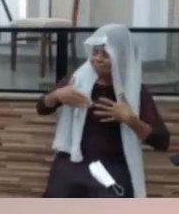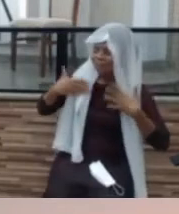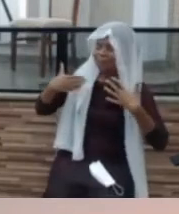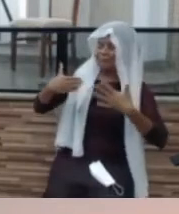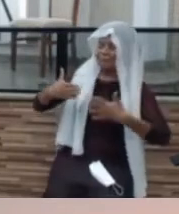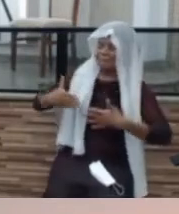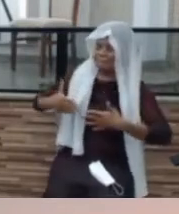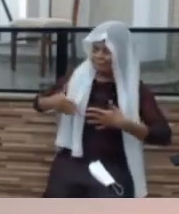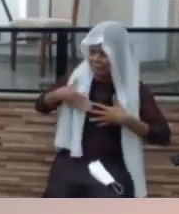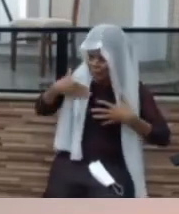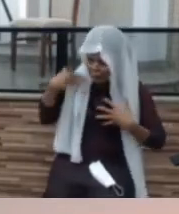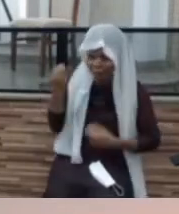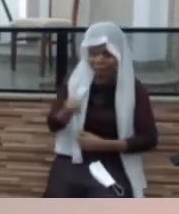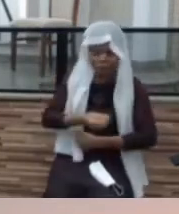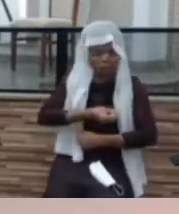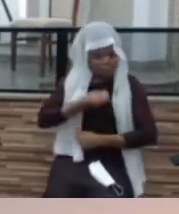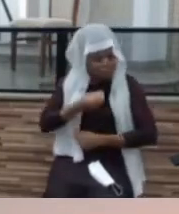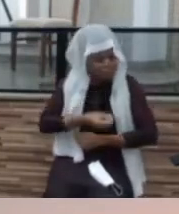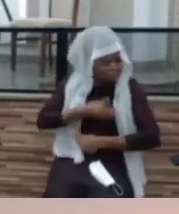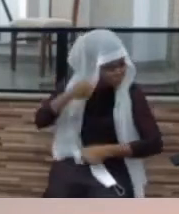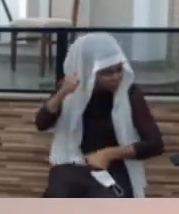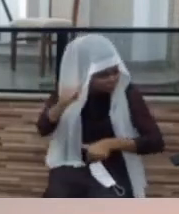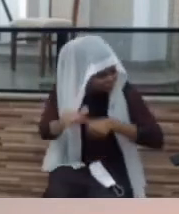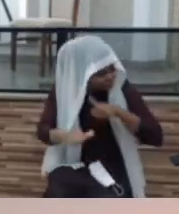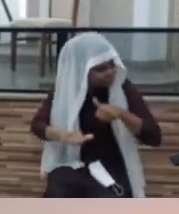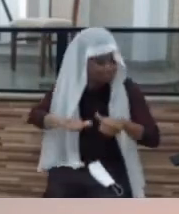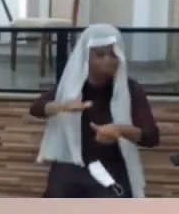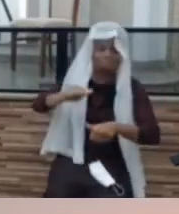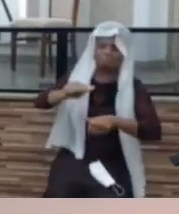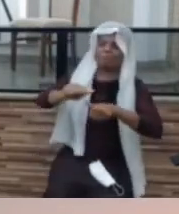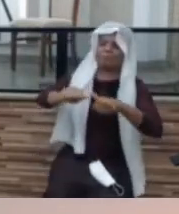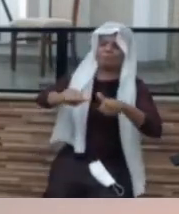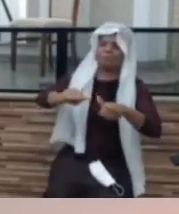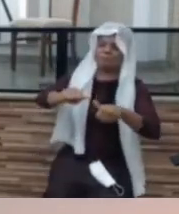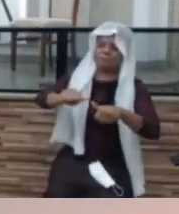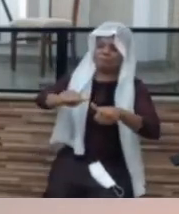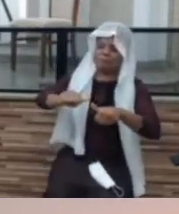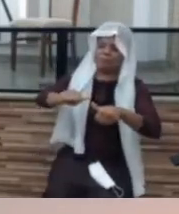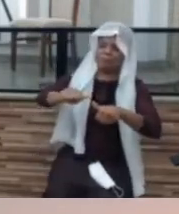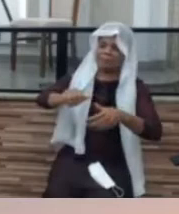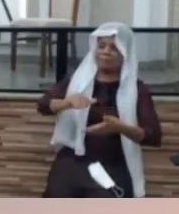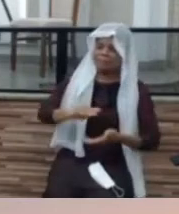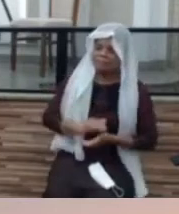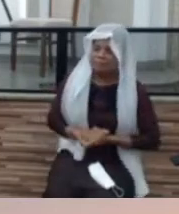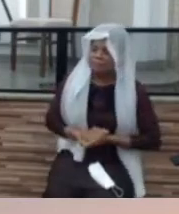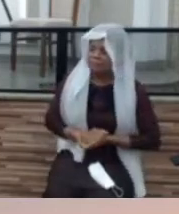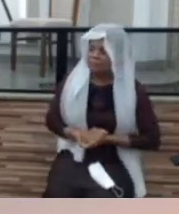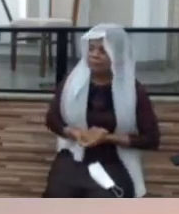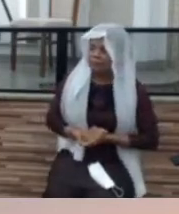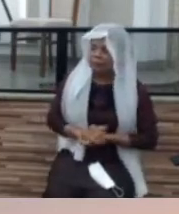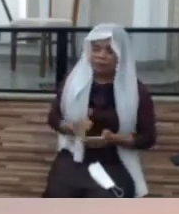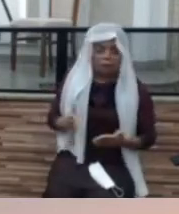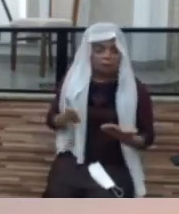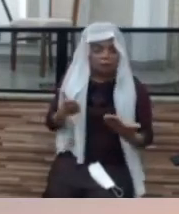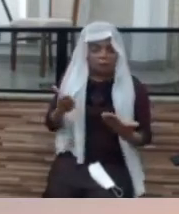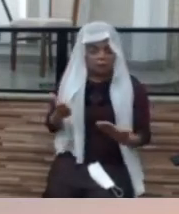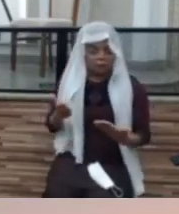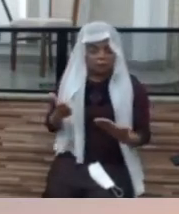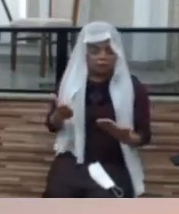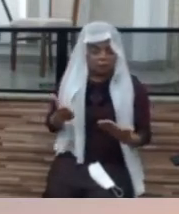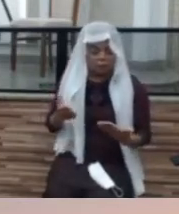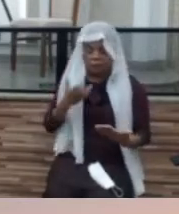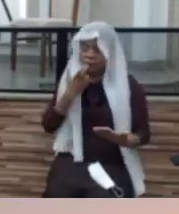nós temos esperança que pode melhorar. Bendito é o nome do Senhor. Até para, irmão, na Epístola de Paulo a